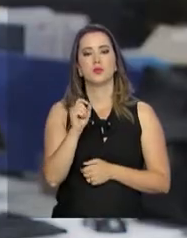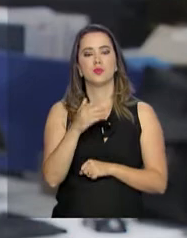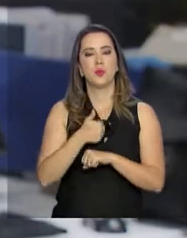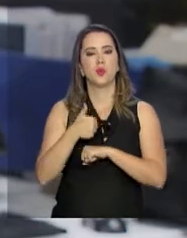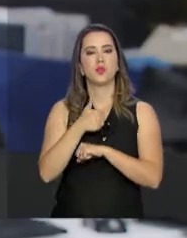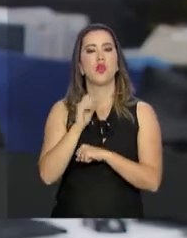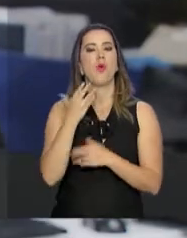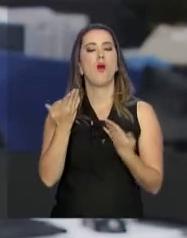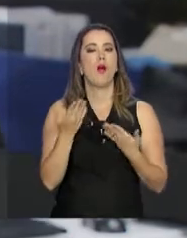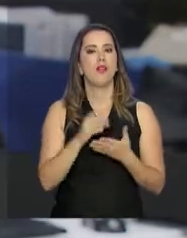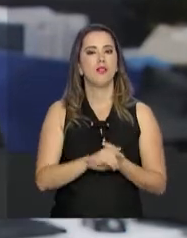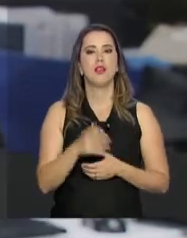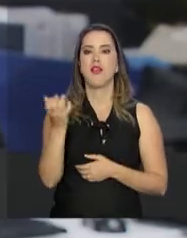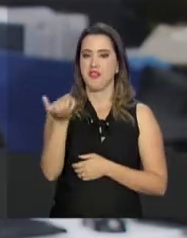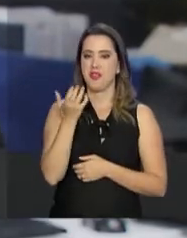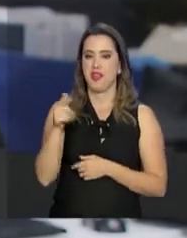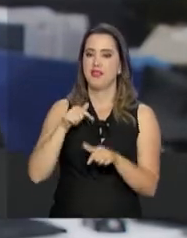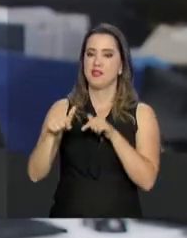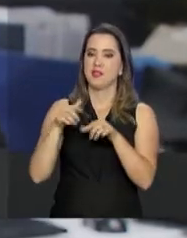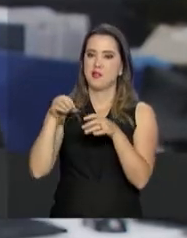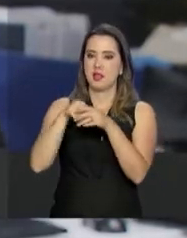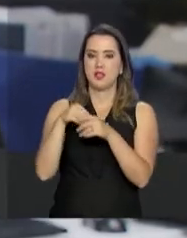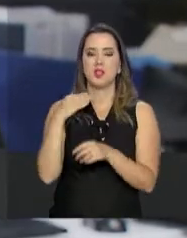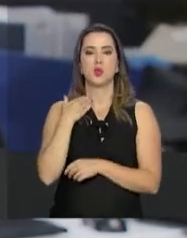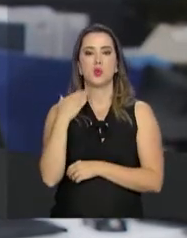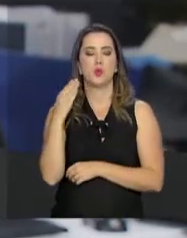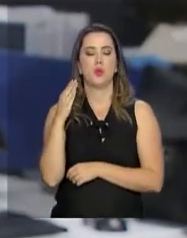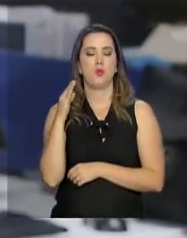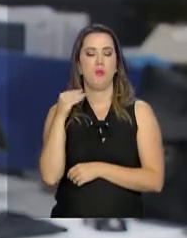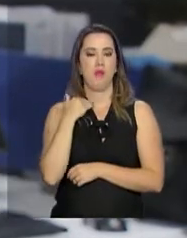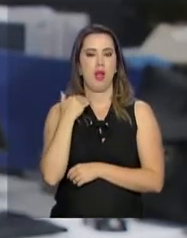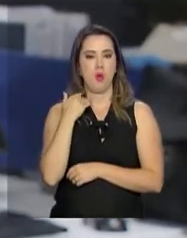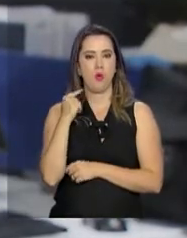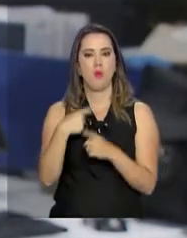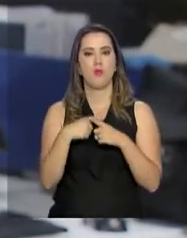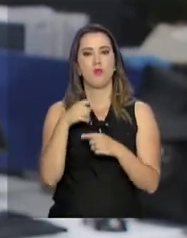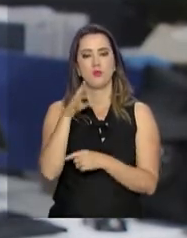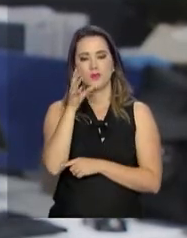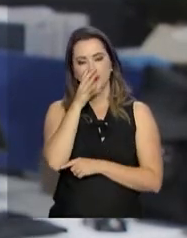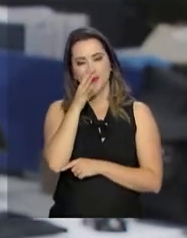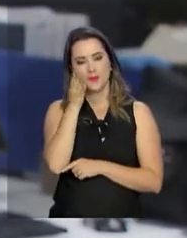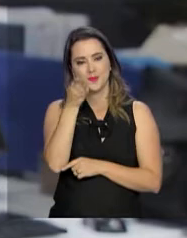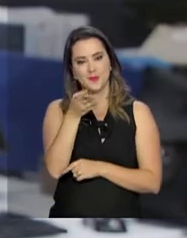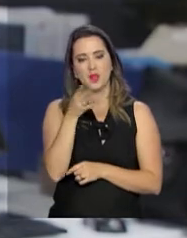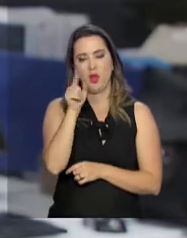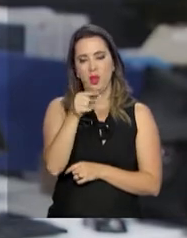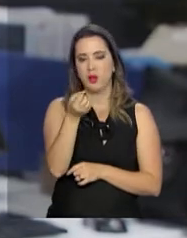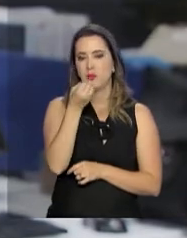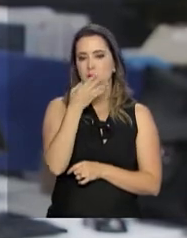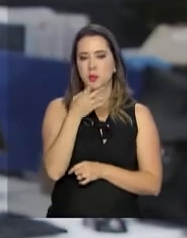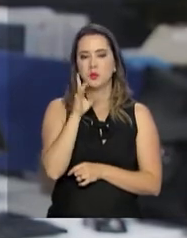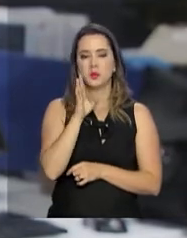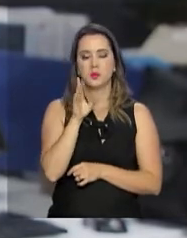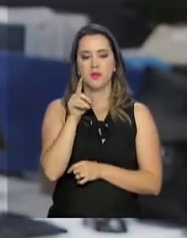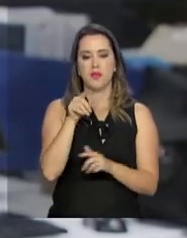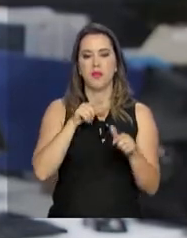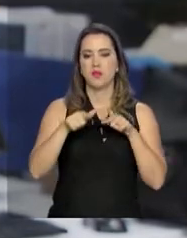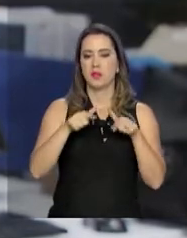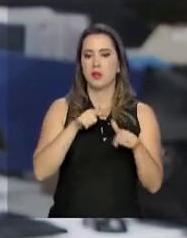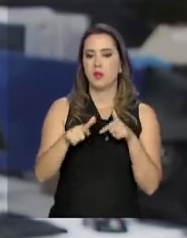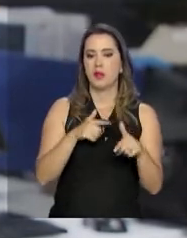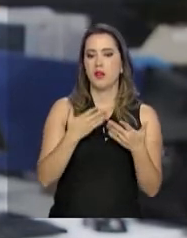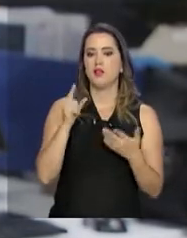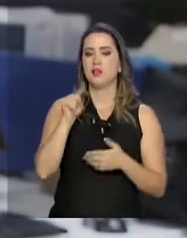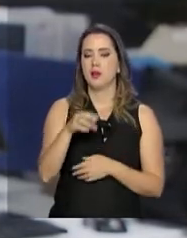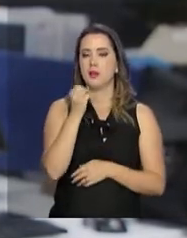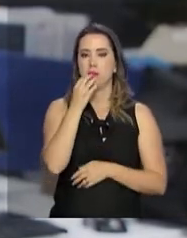ser e uma bancária né eu quero exercer essa função porque achei muito interessante é do jeito que eles fazem o jeito que